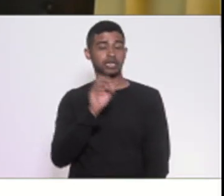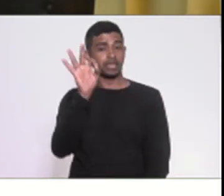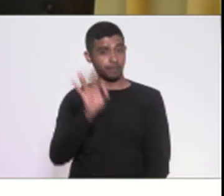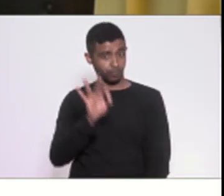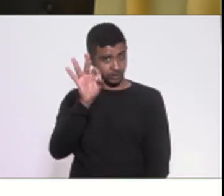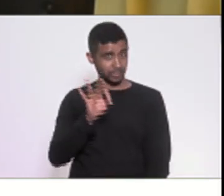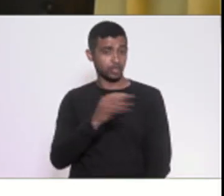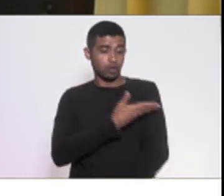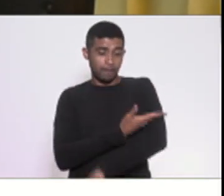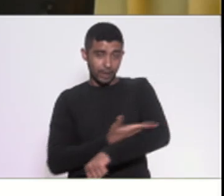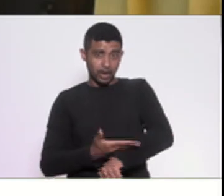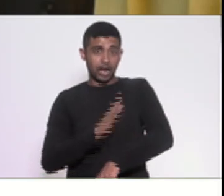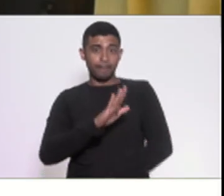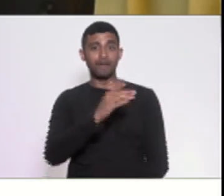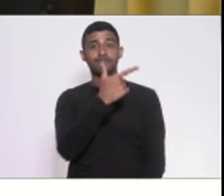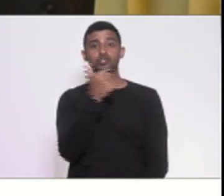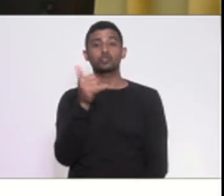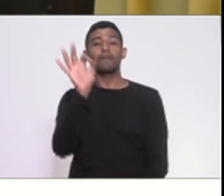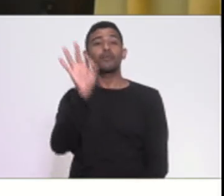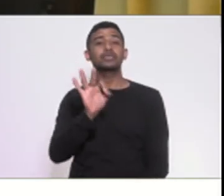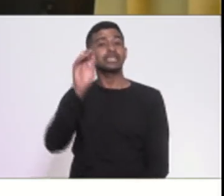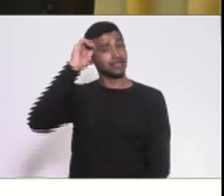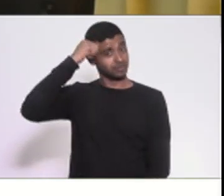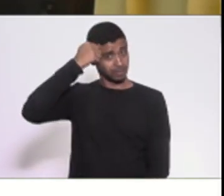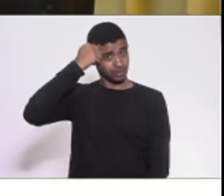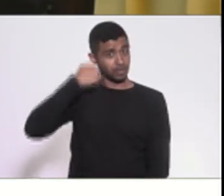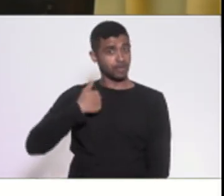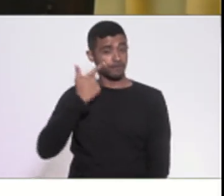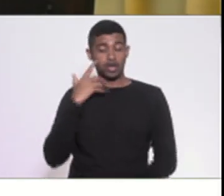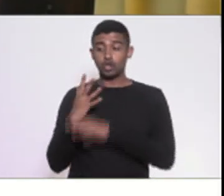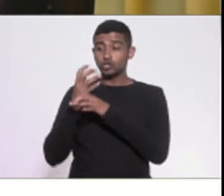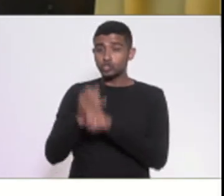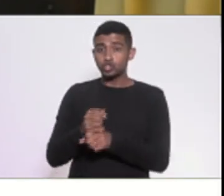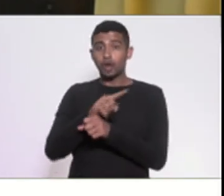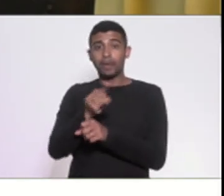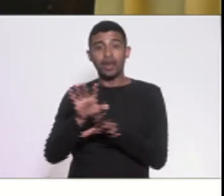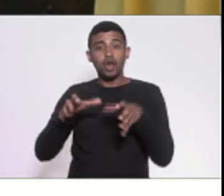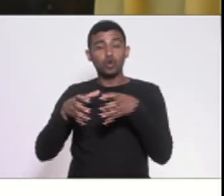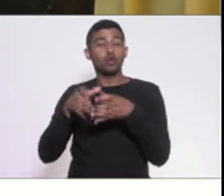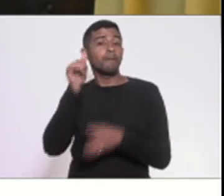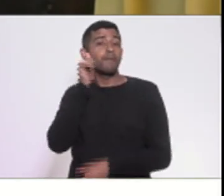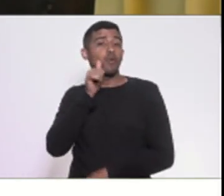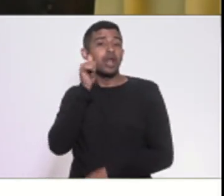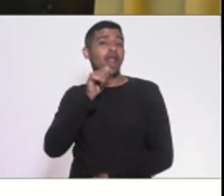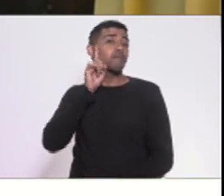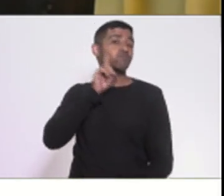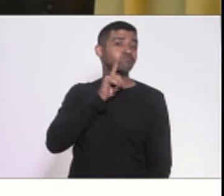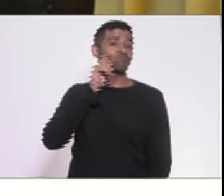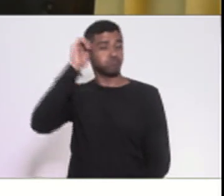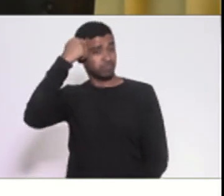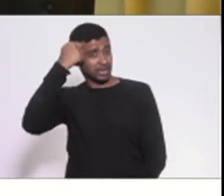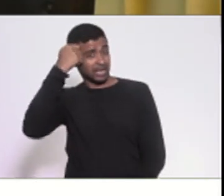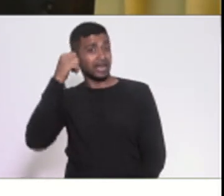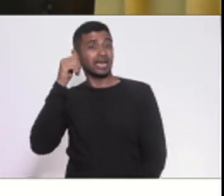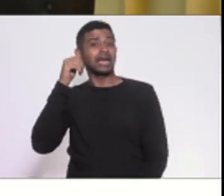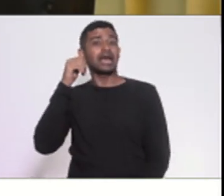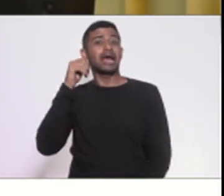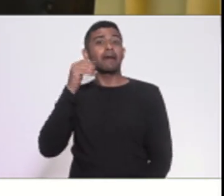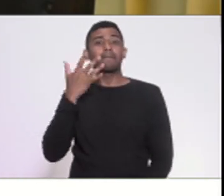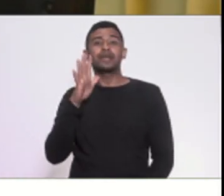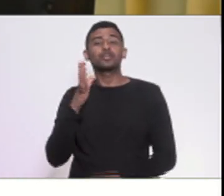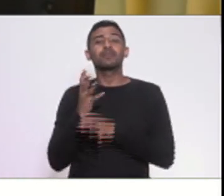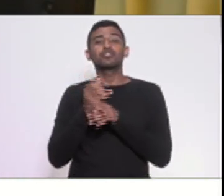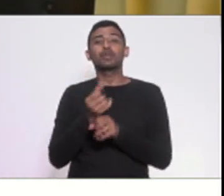e 21% pretas. A soma de mulheres pretas e pardas chega ao índice de 69% de